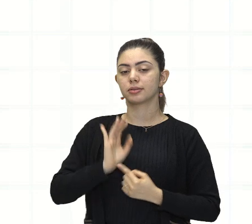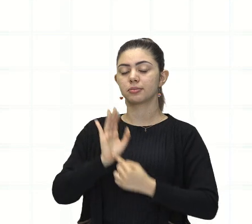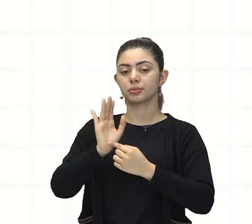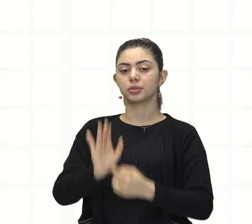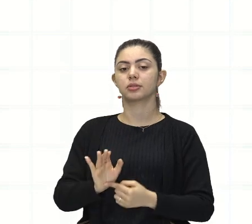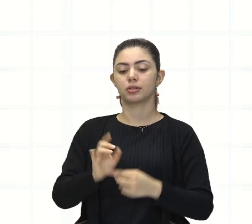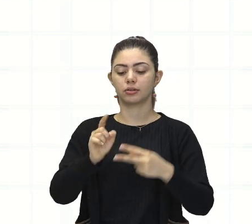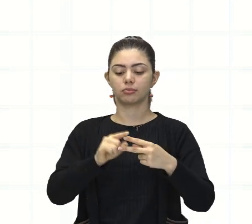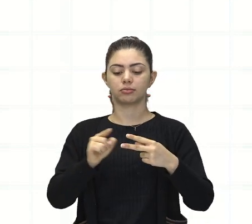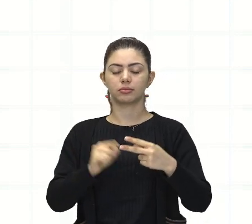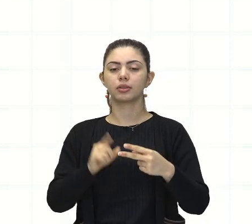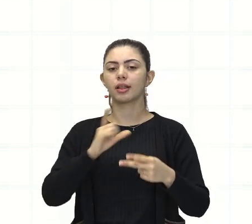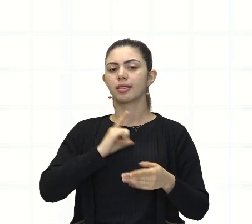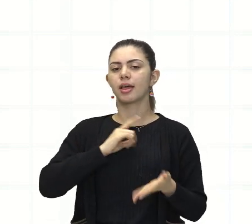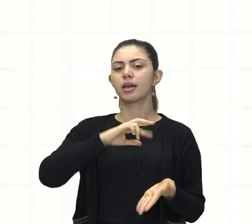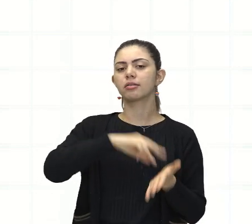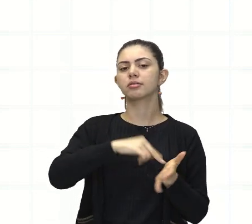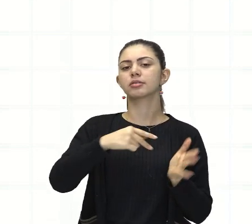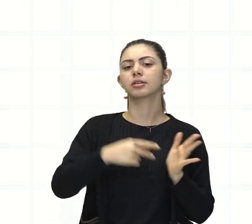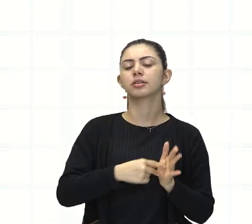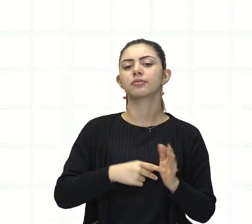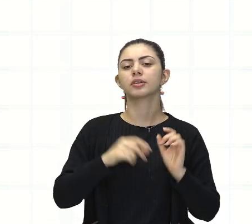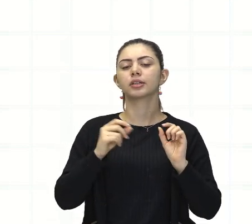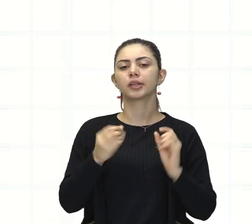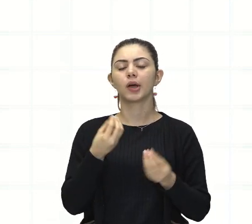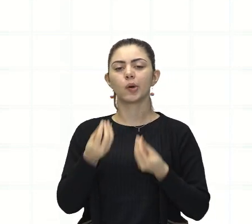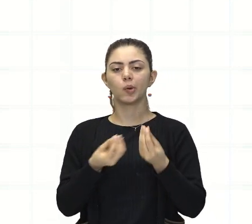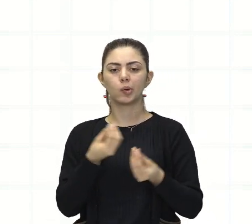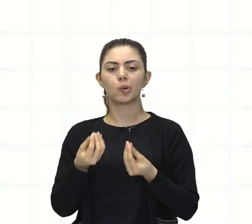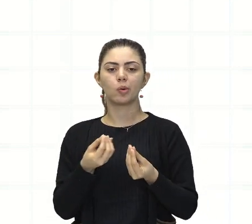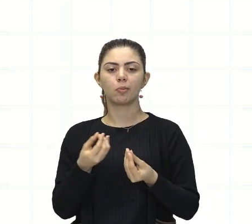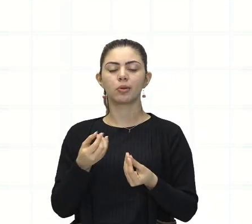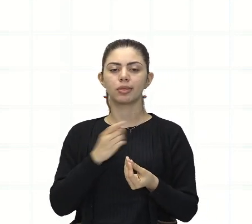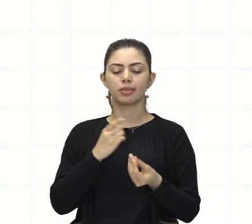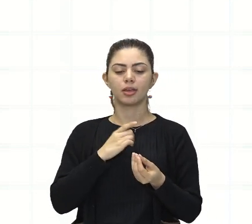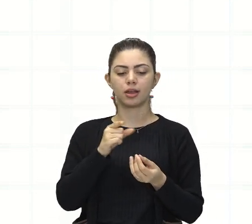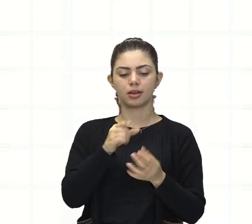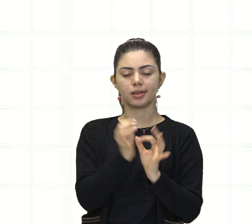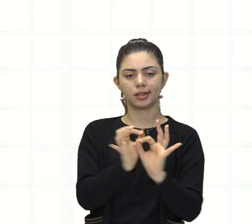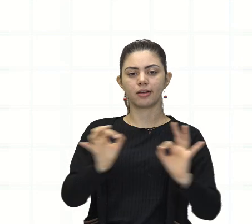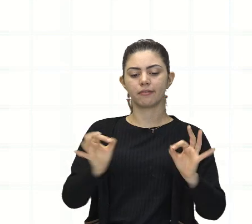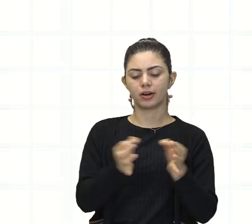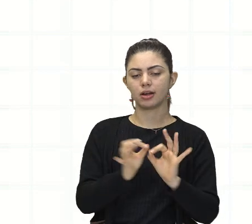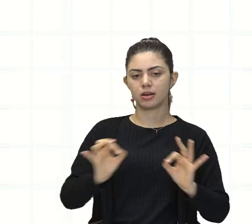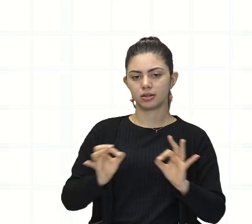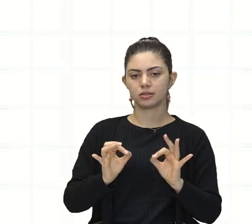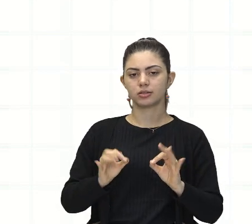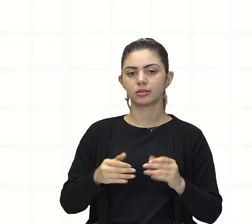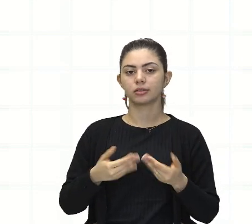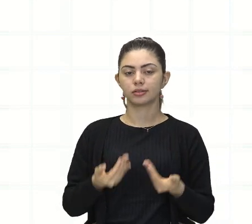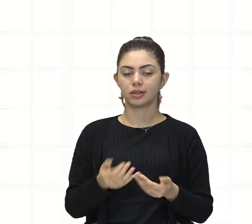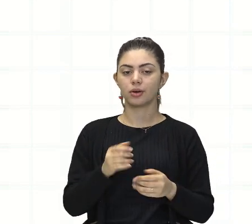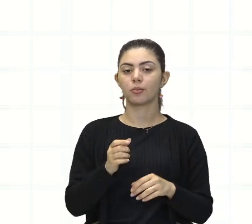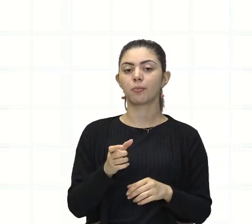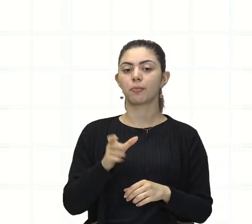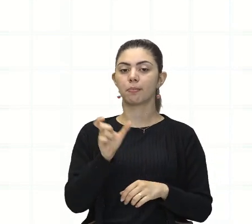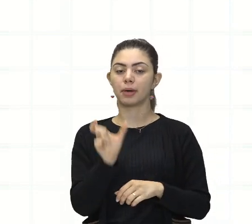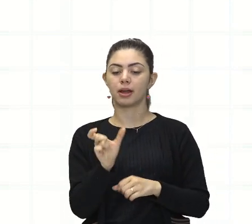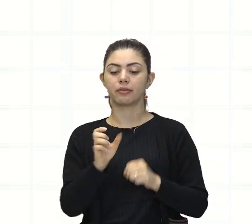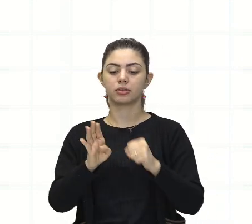o significado aí desse enunciado, desse conceito. Artigo